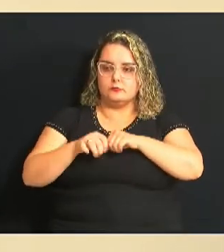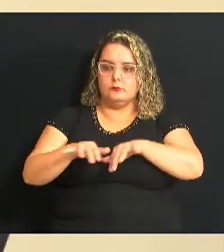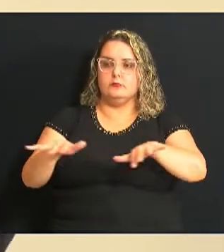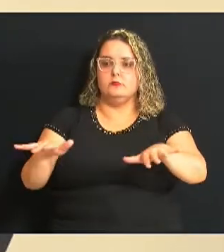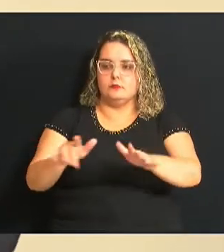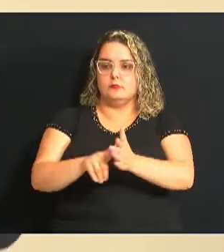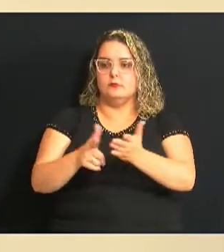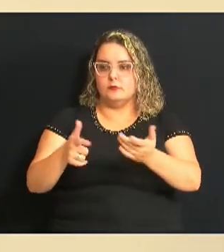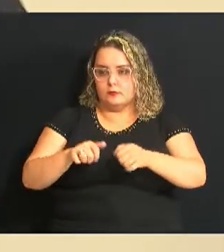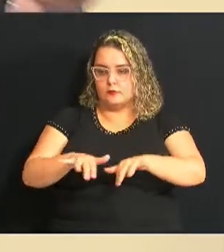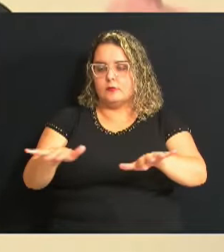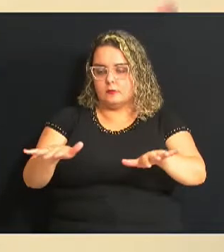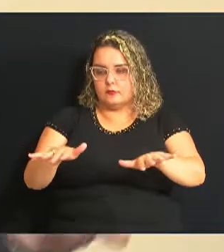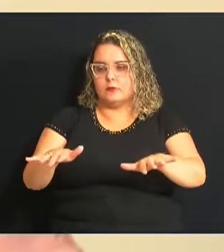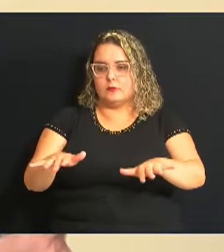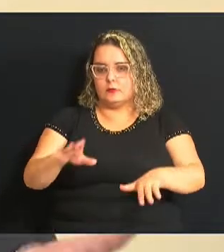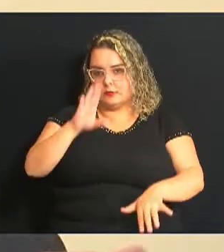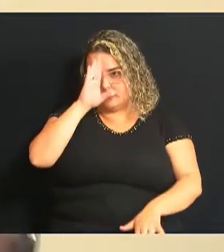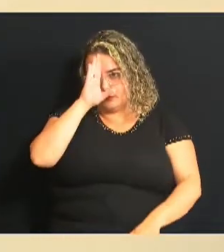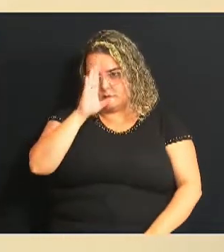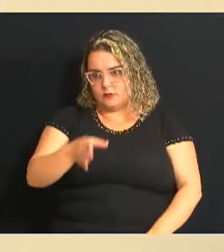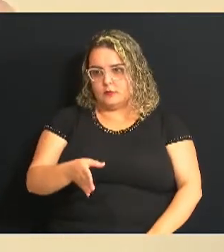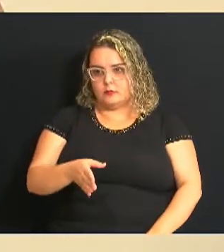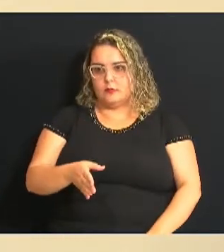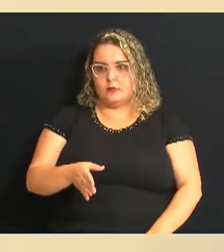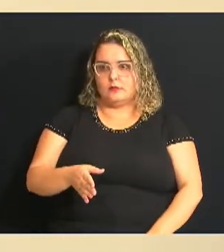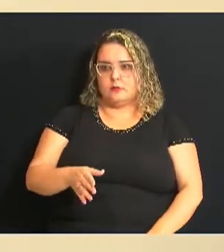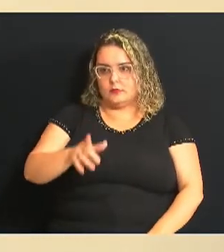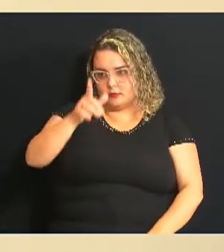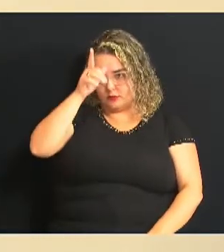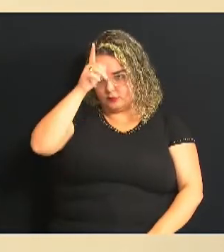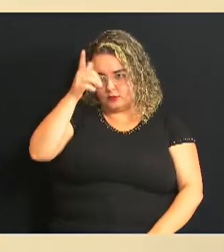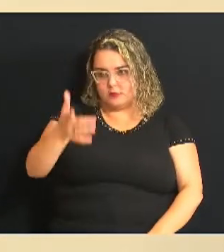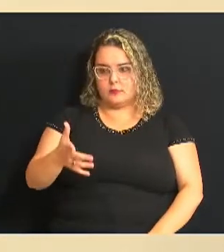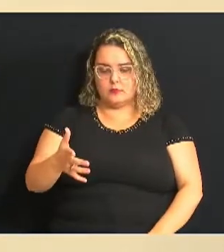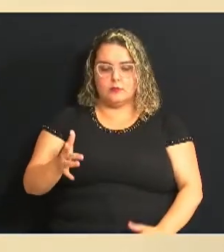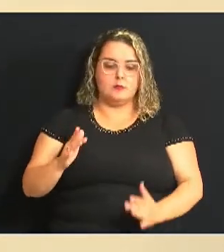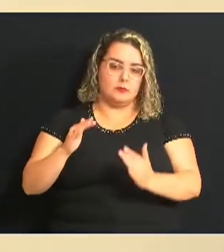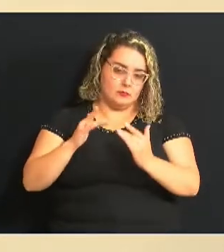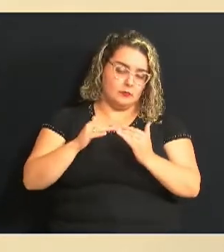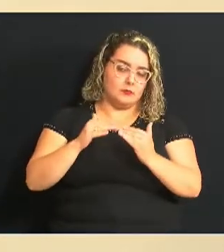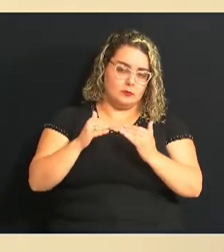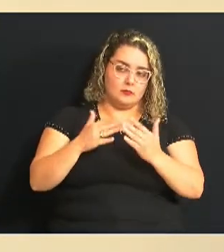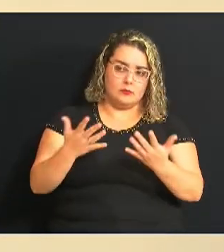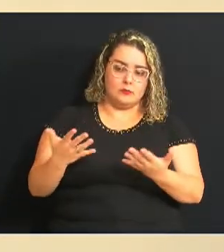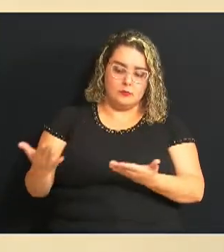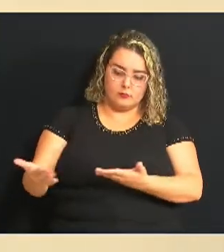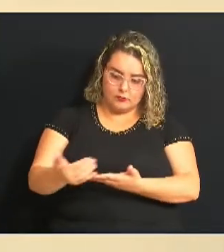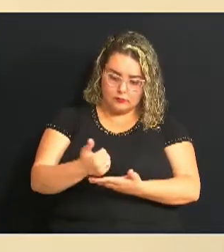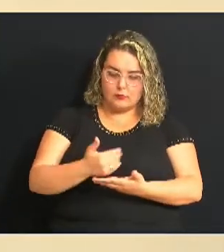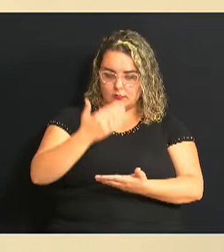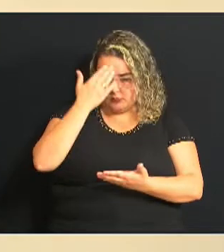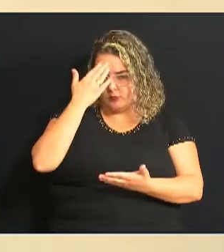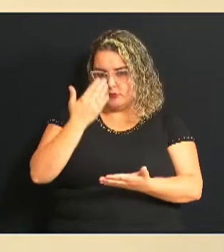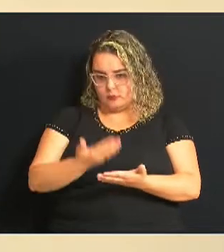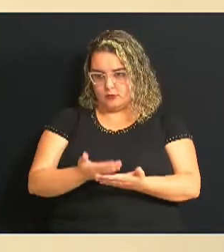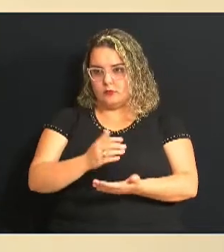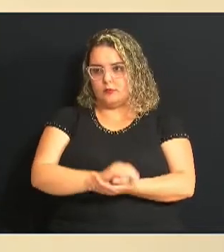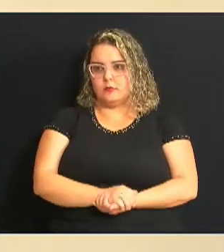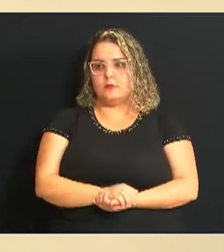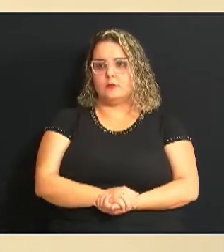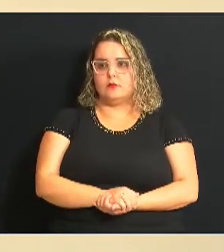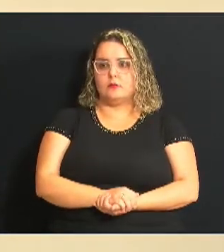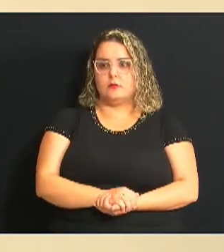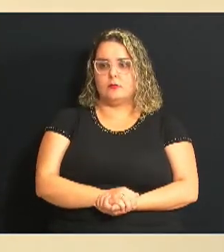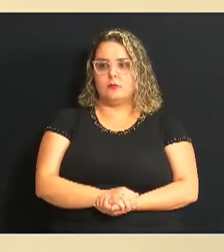E, obviamente, os principados alemães simpáticos a essa causa acolheram. E